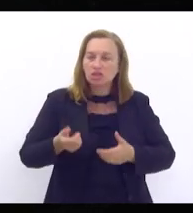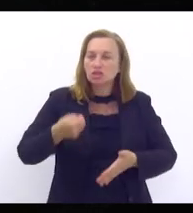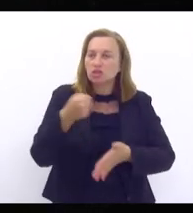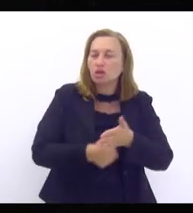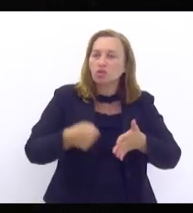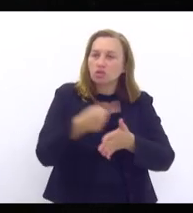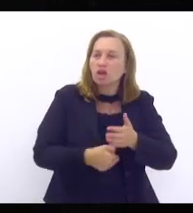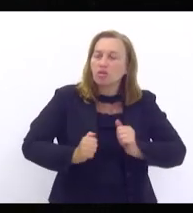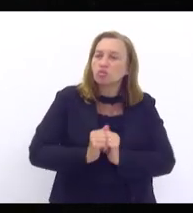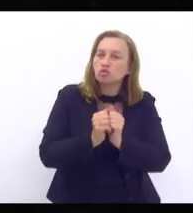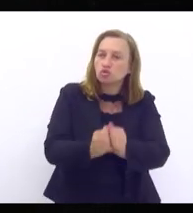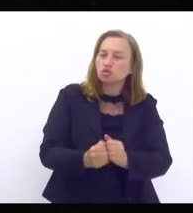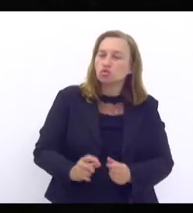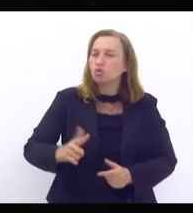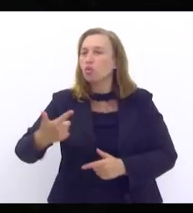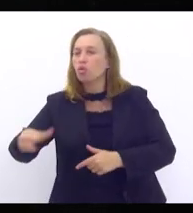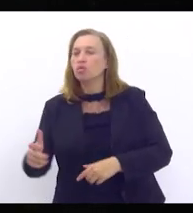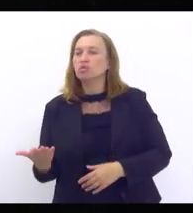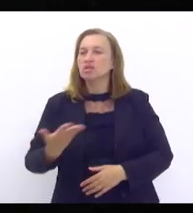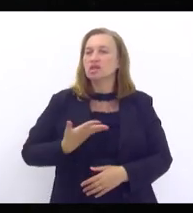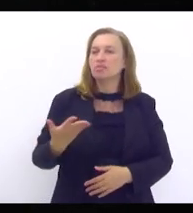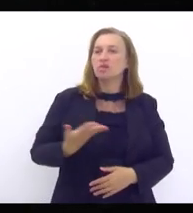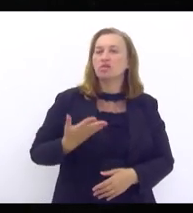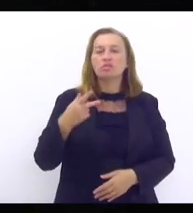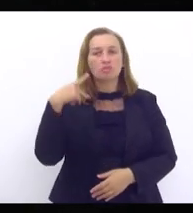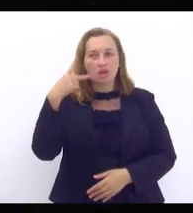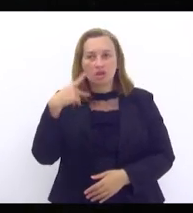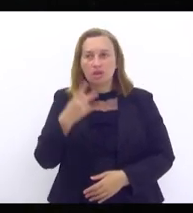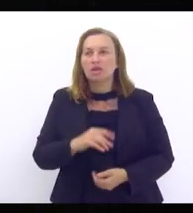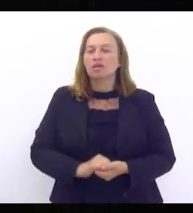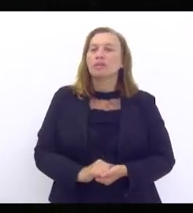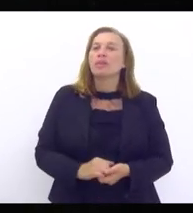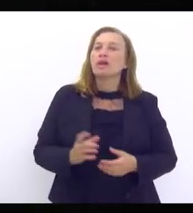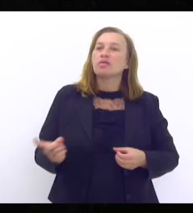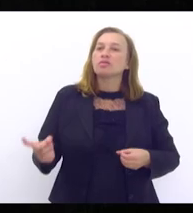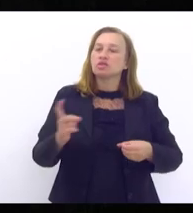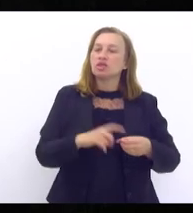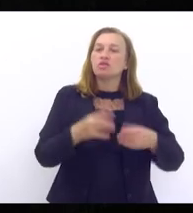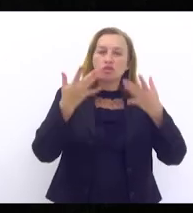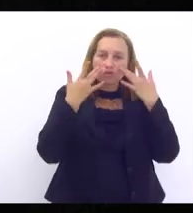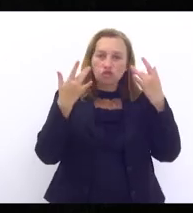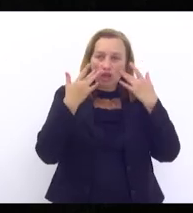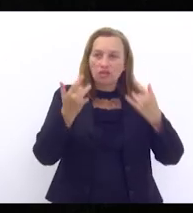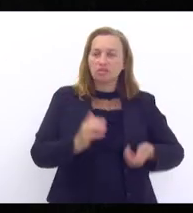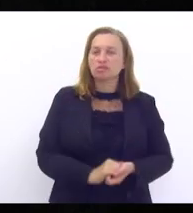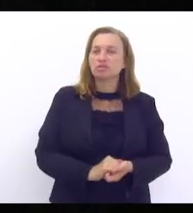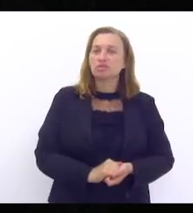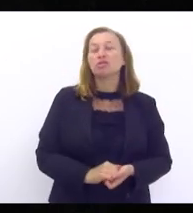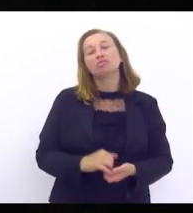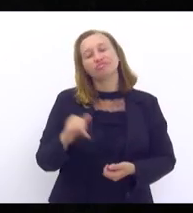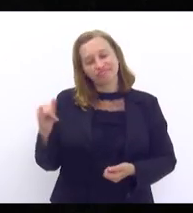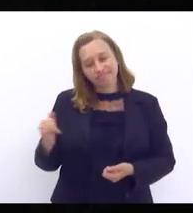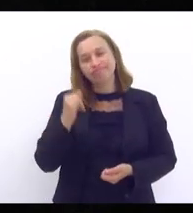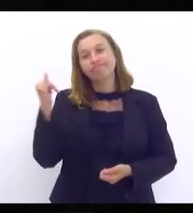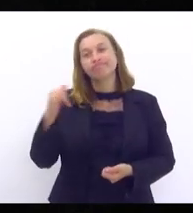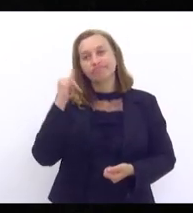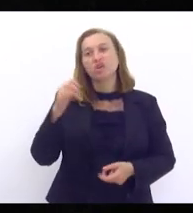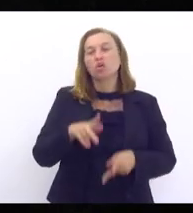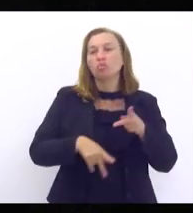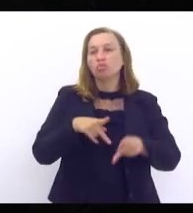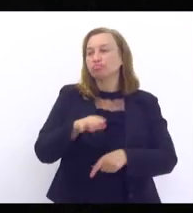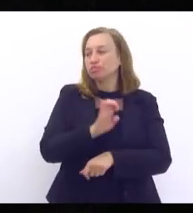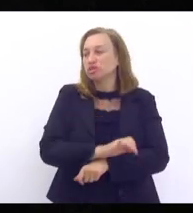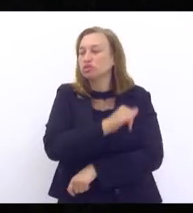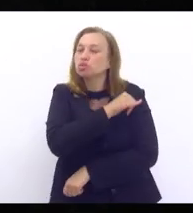juntos com outros colegas parlamentares para a gente devolver esse teatro. Ele é muito importante para o povo do Estado do